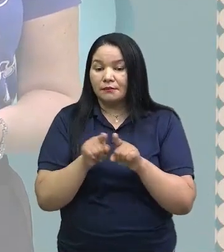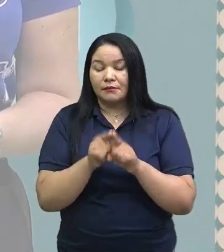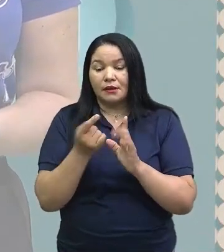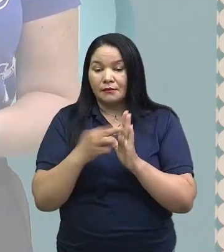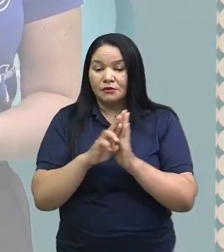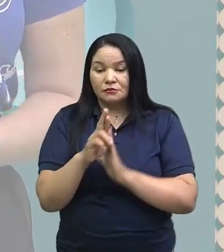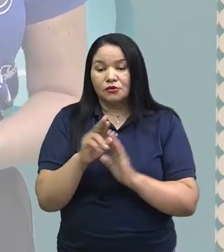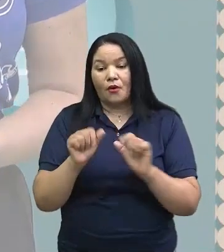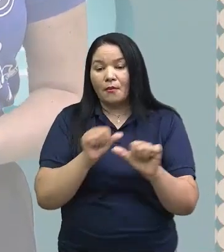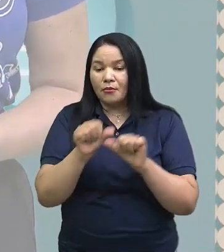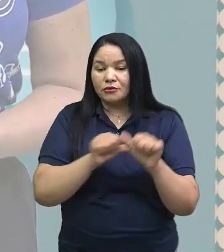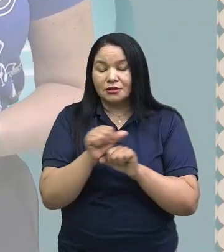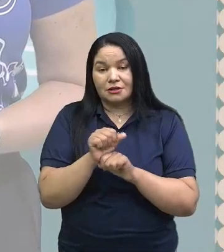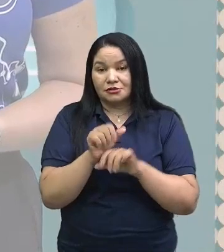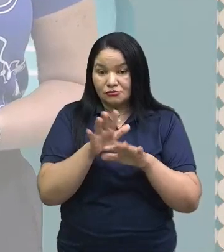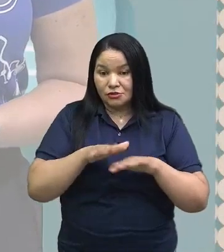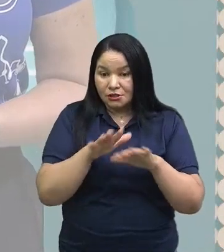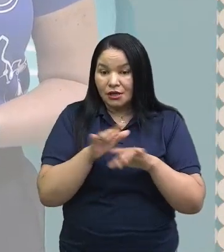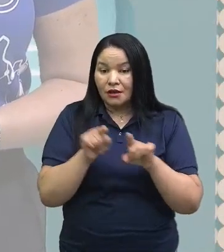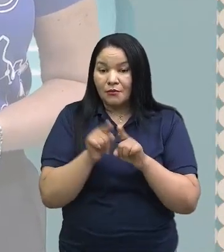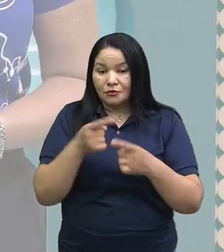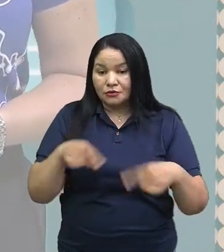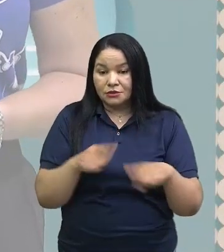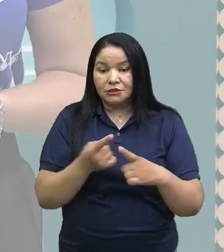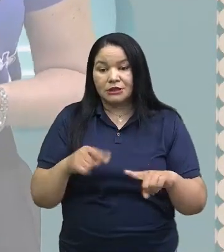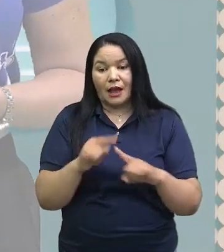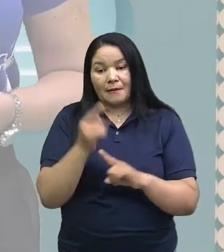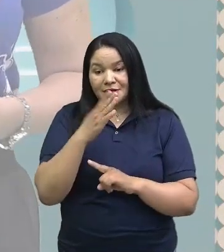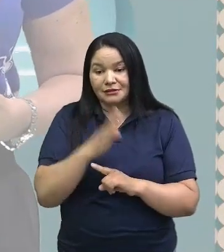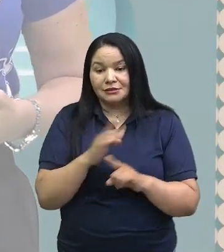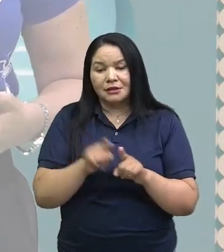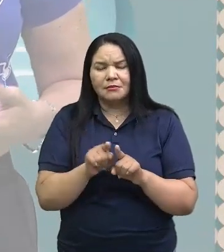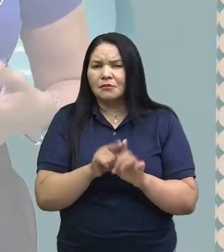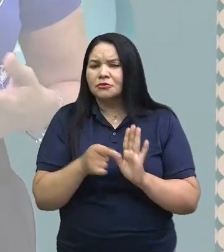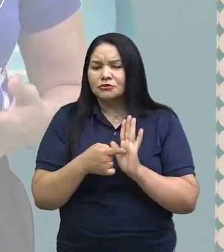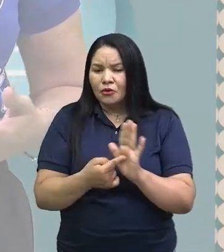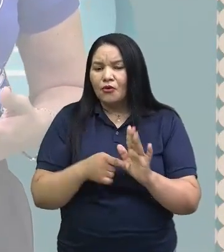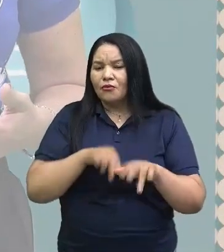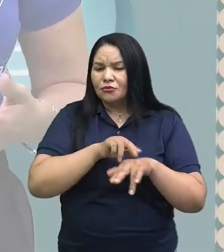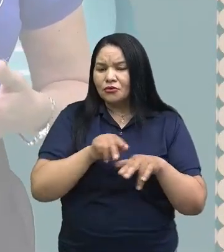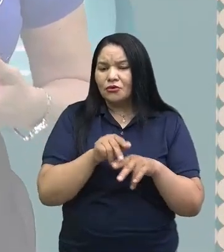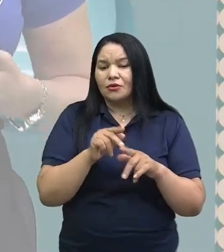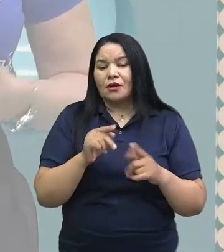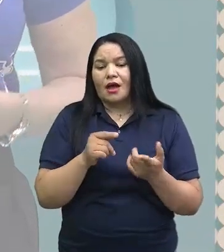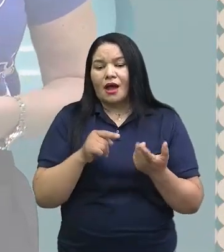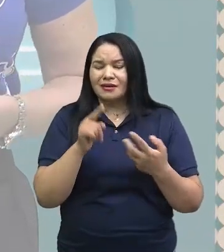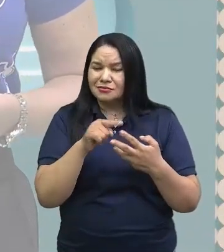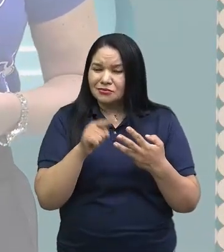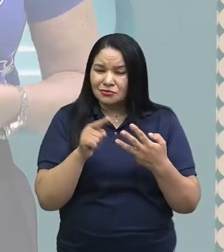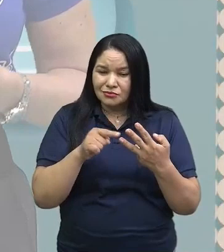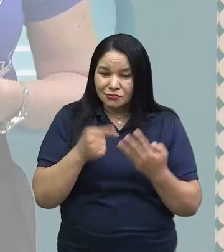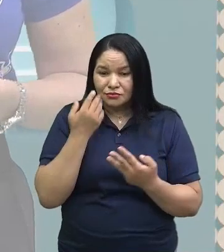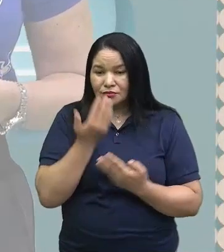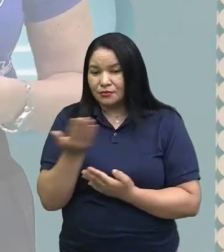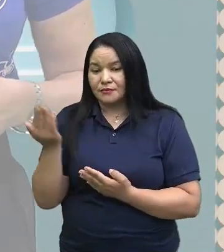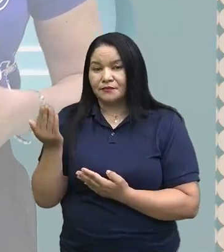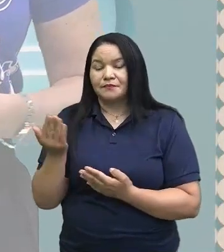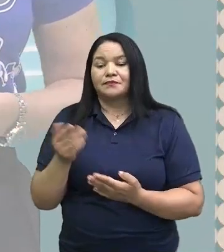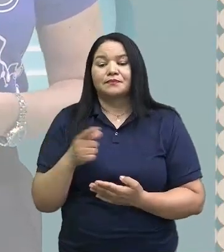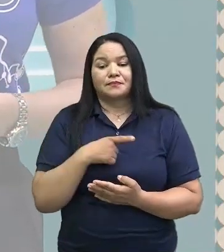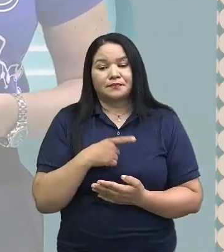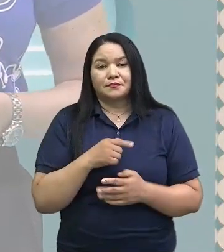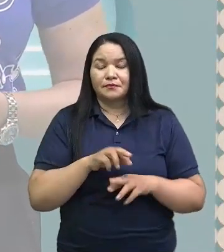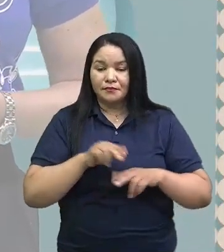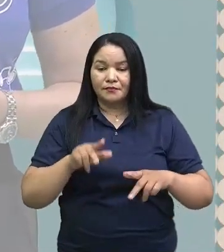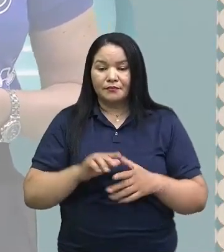uma renovação no conceito musical brasileiro ao fundir gêneros como o baião, o caipira, o pop e o